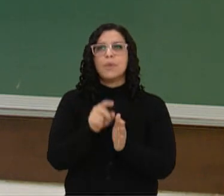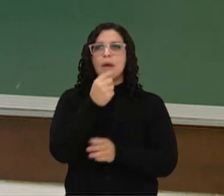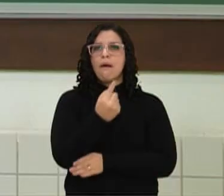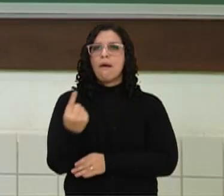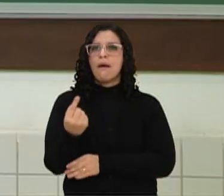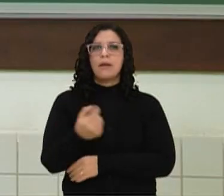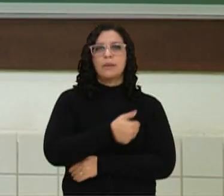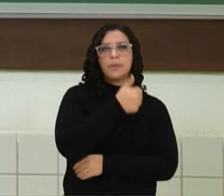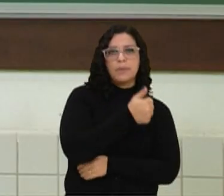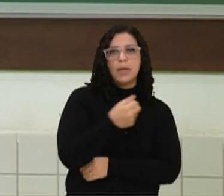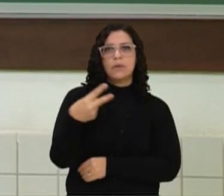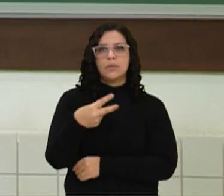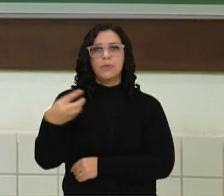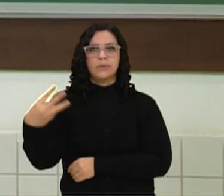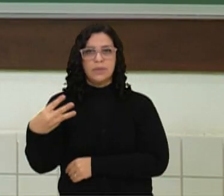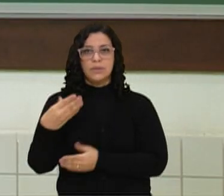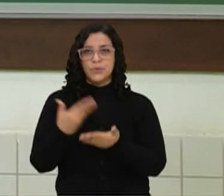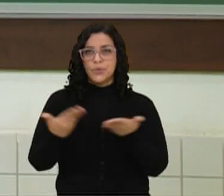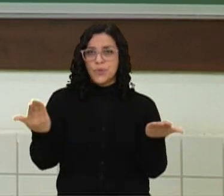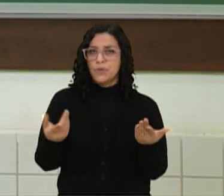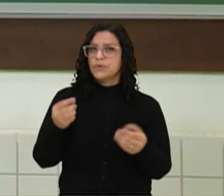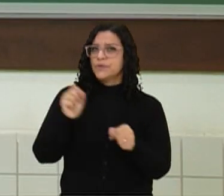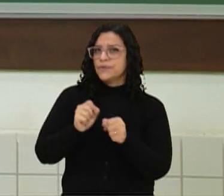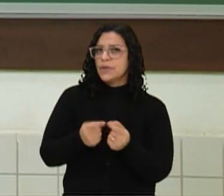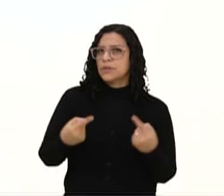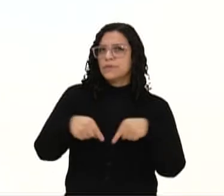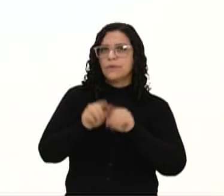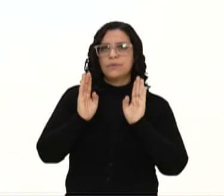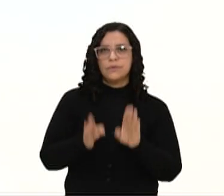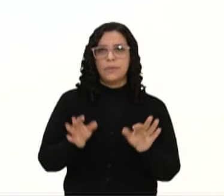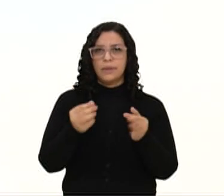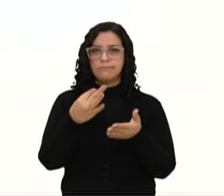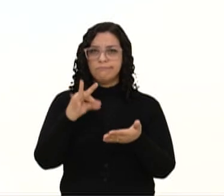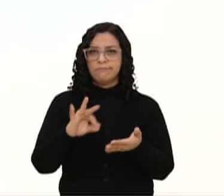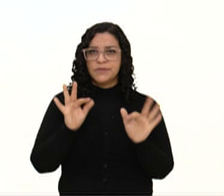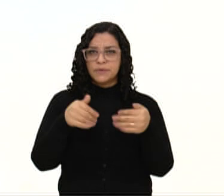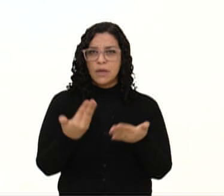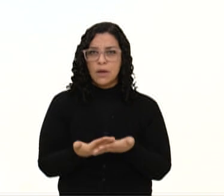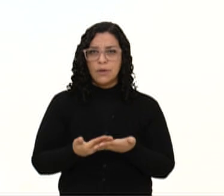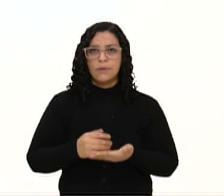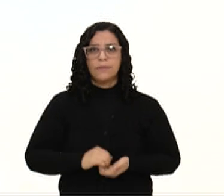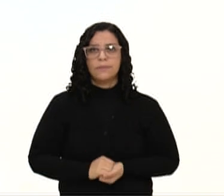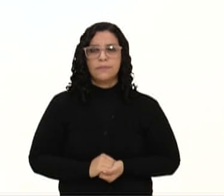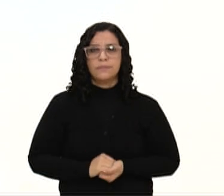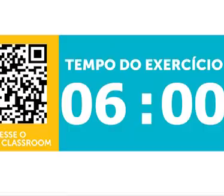dos setores que nós estudamos hoje. Então, façam lá, a gente já volta para corrigir e finalizar a aula.